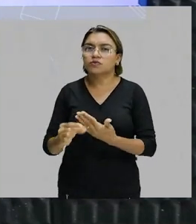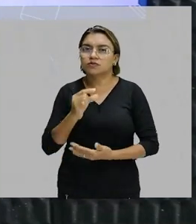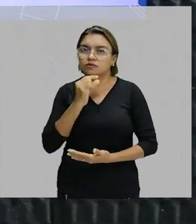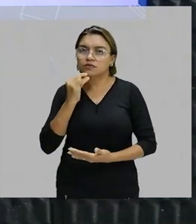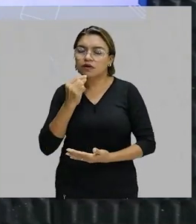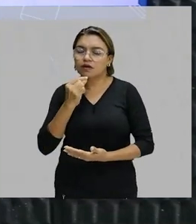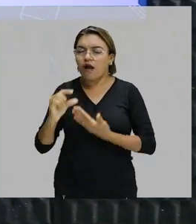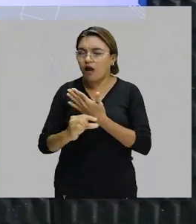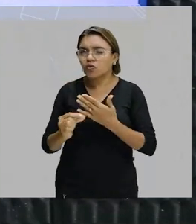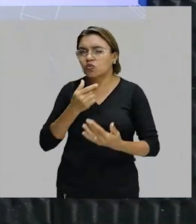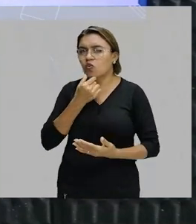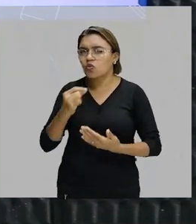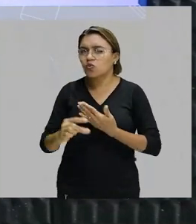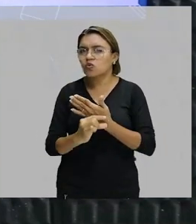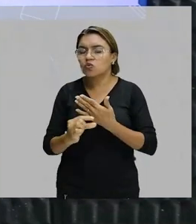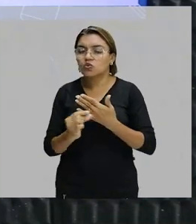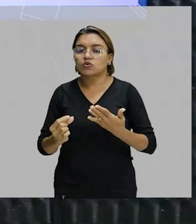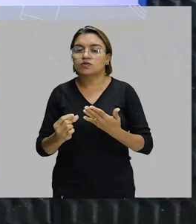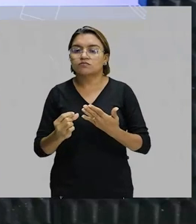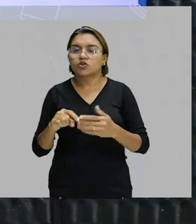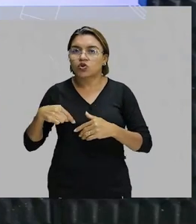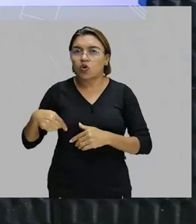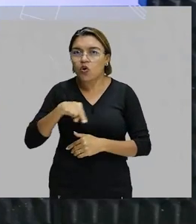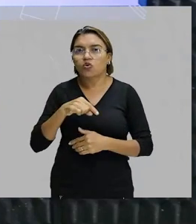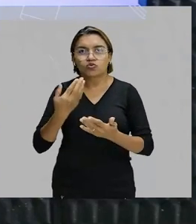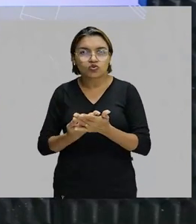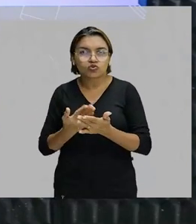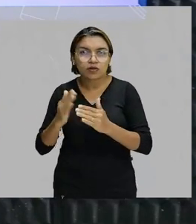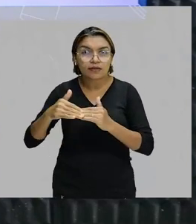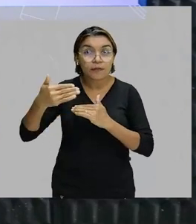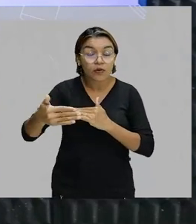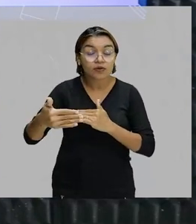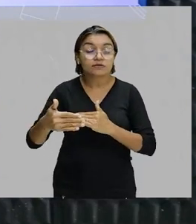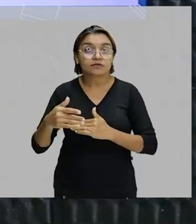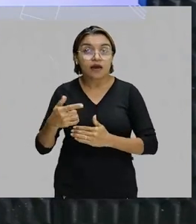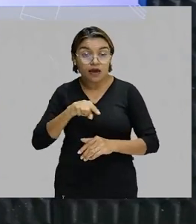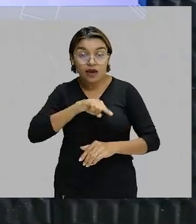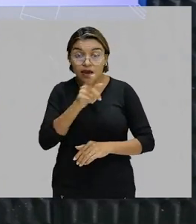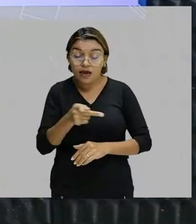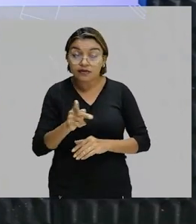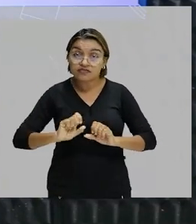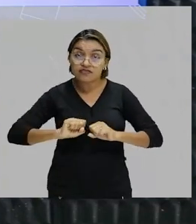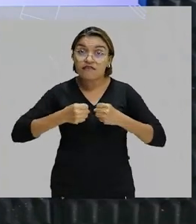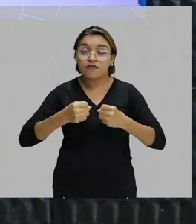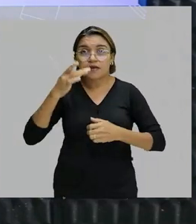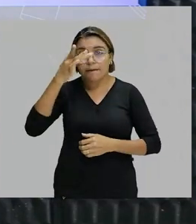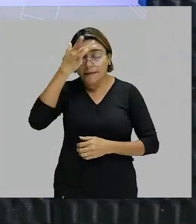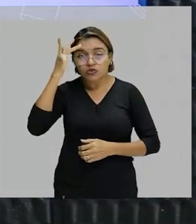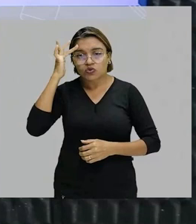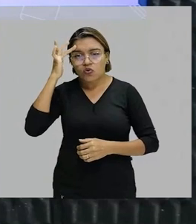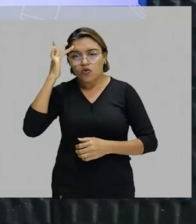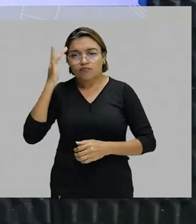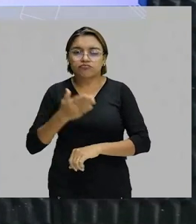frente nos próximos capítulos nas próximas aulas que defendem a ideia de que a pessoa ela se comporta de maneira